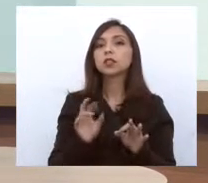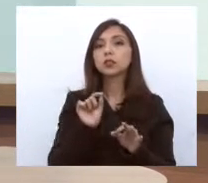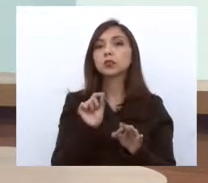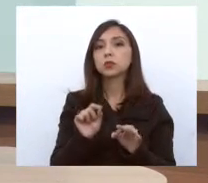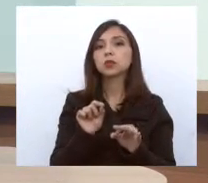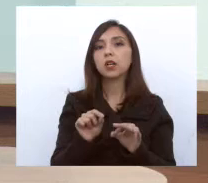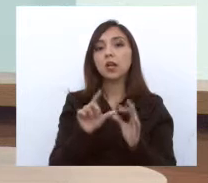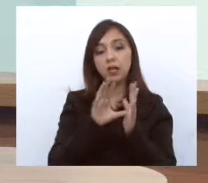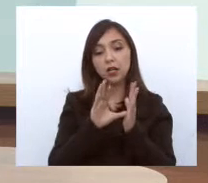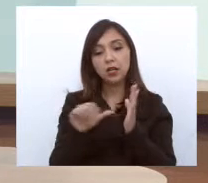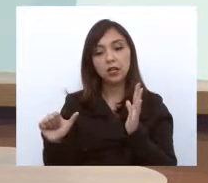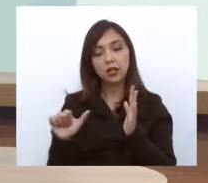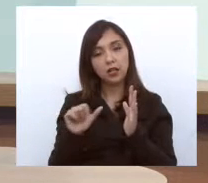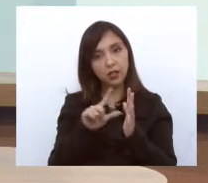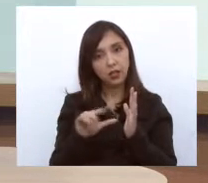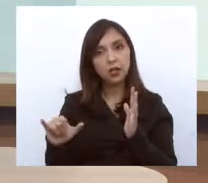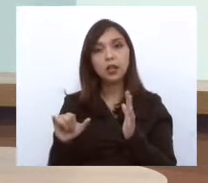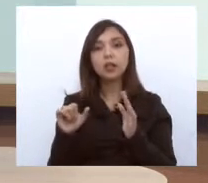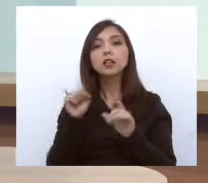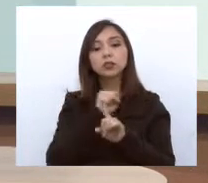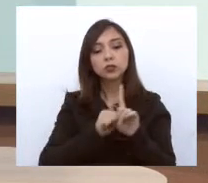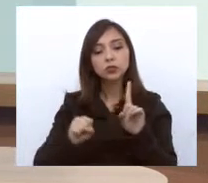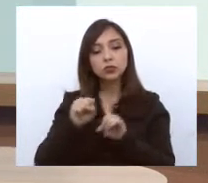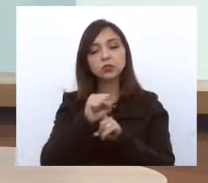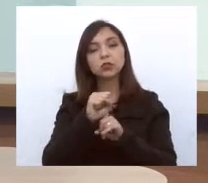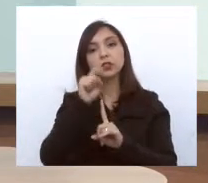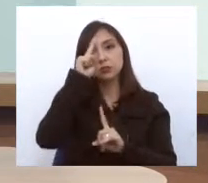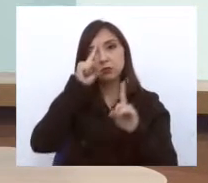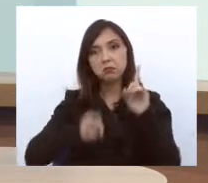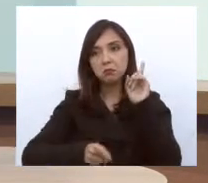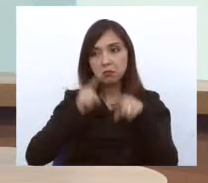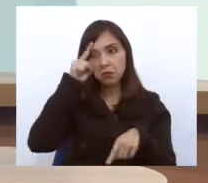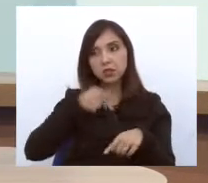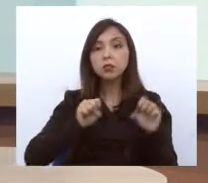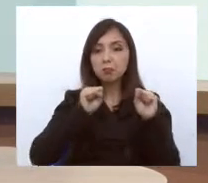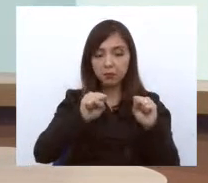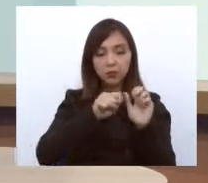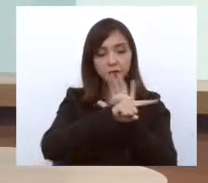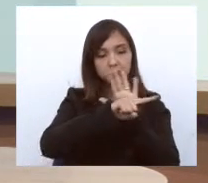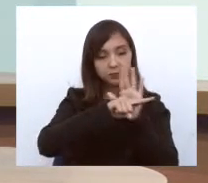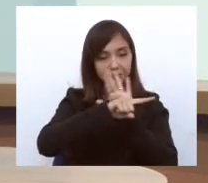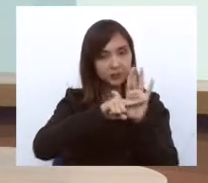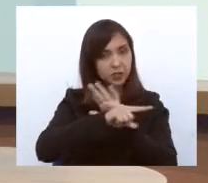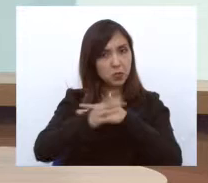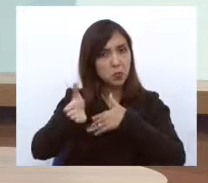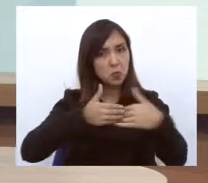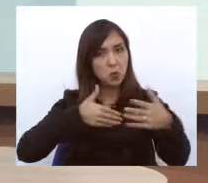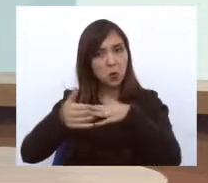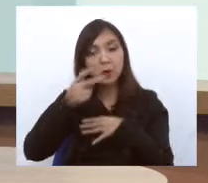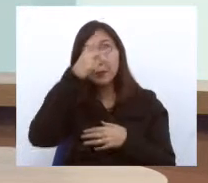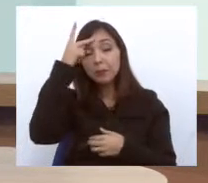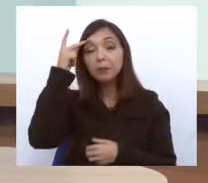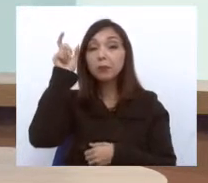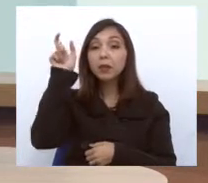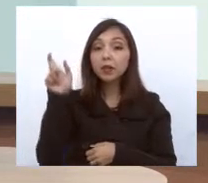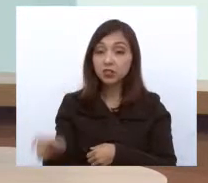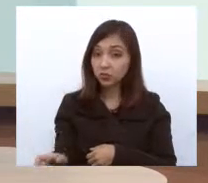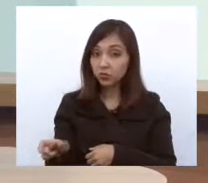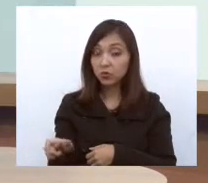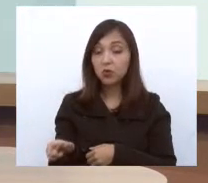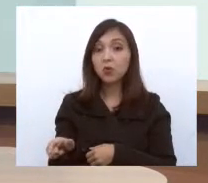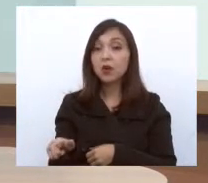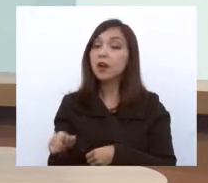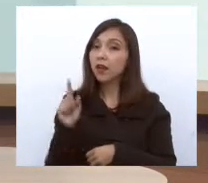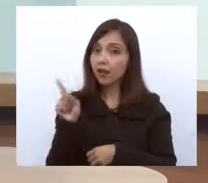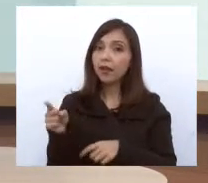aquilo que a lei e a sociedade manda. E pode fazer uma pesquisa. Qualquer uma pessoa de bom senso